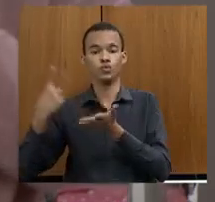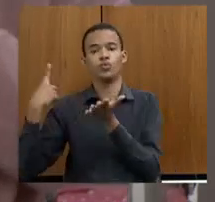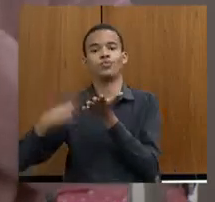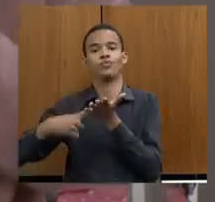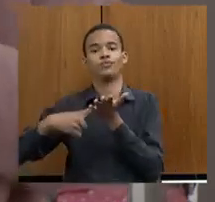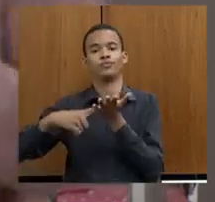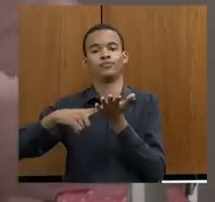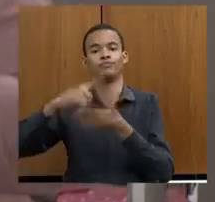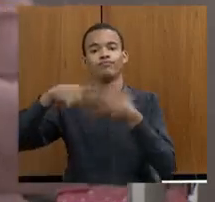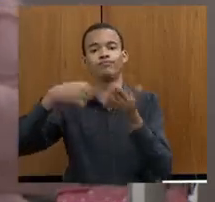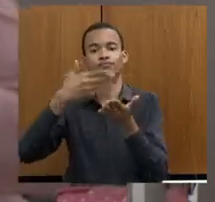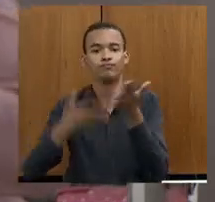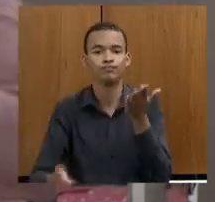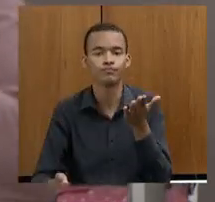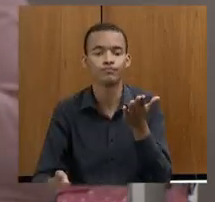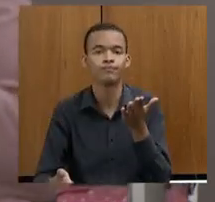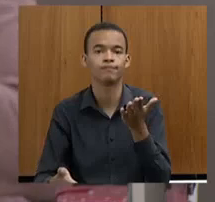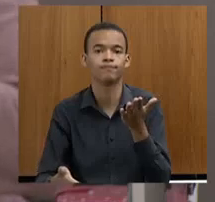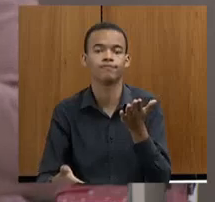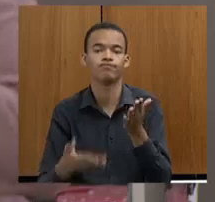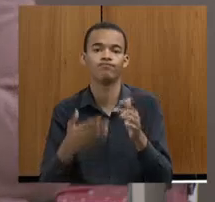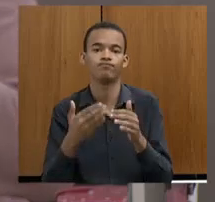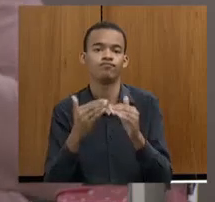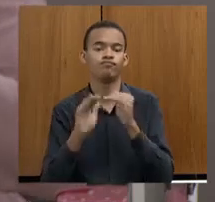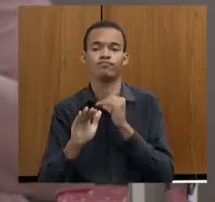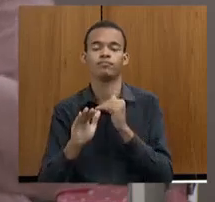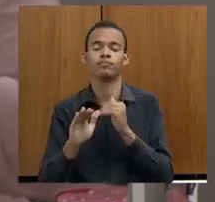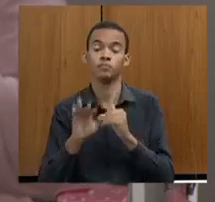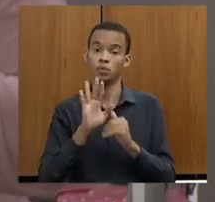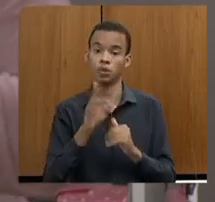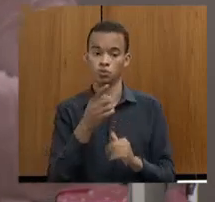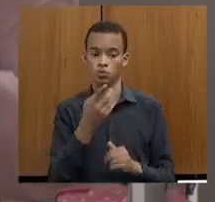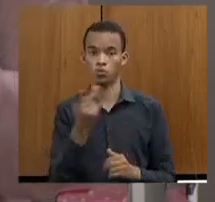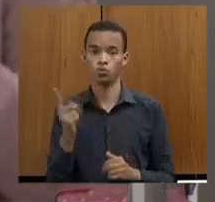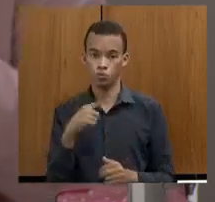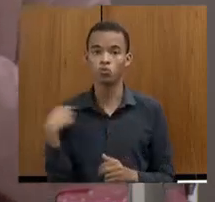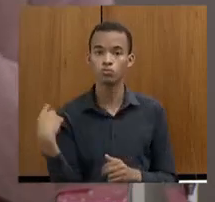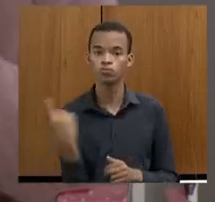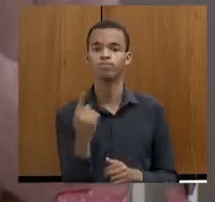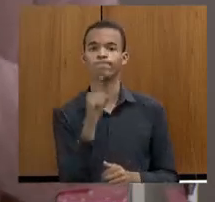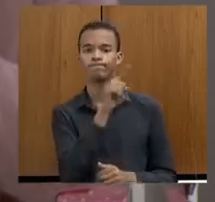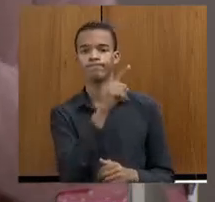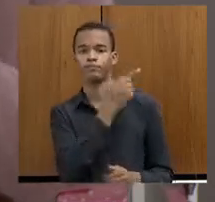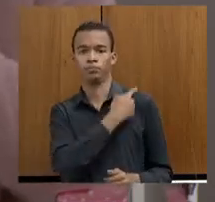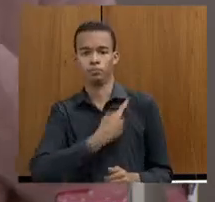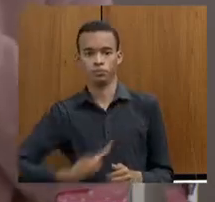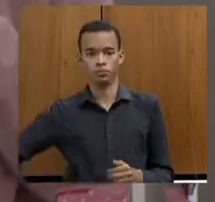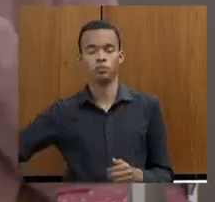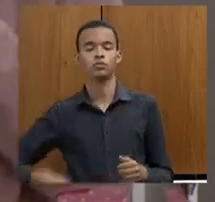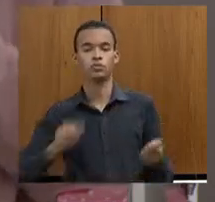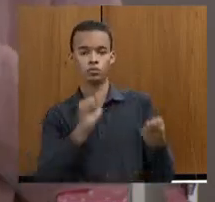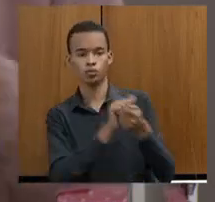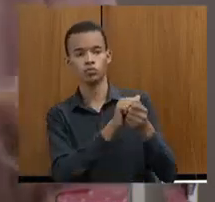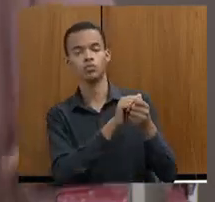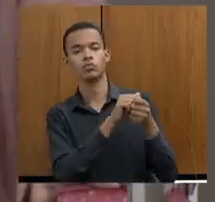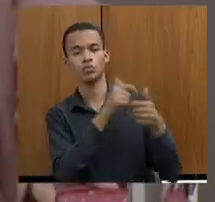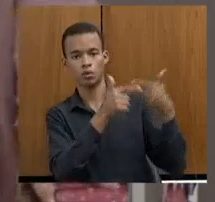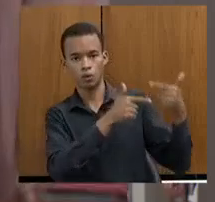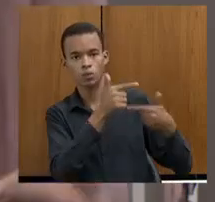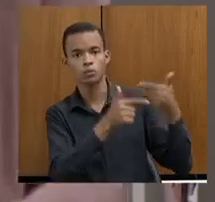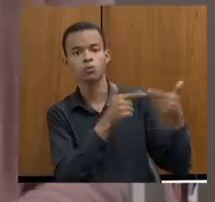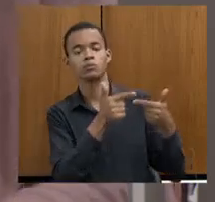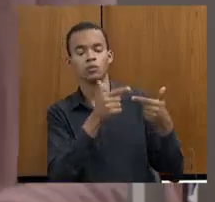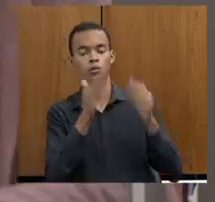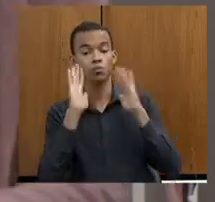é nós que trabalhamos ao lado do governador Romeu Zema esse risco nós não Assumimos quando o governo